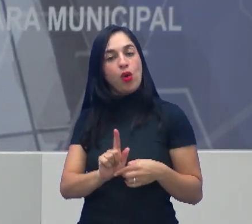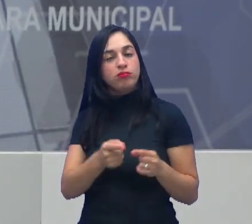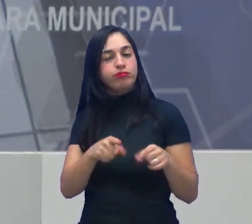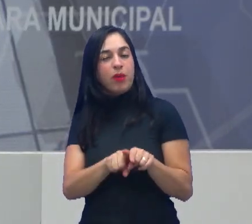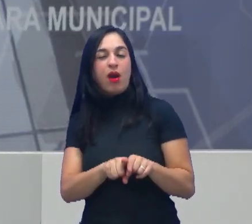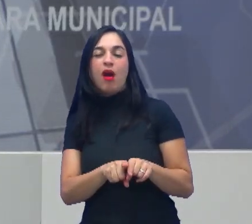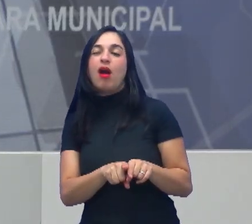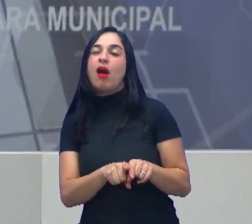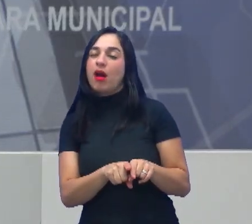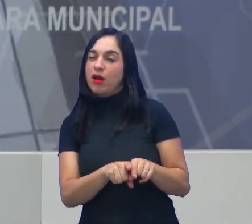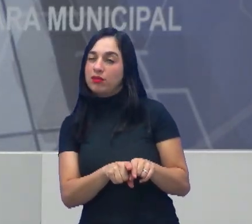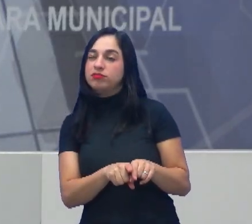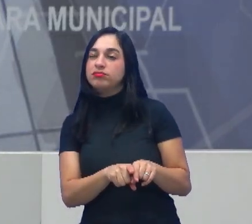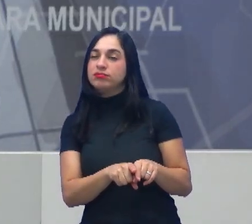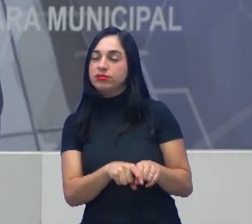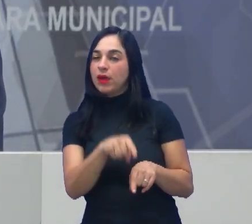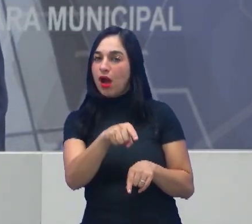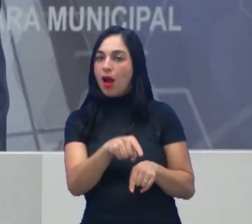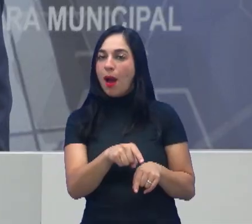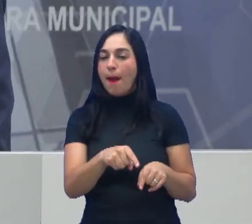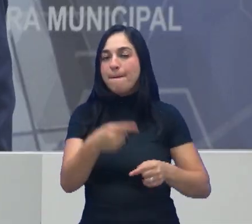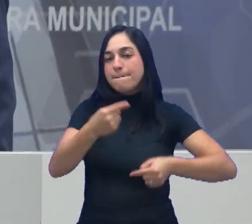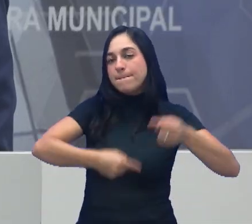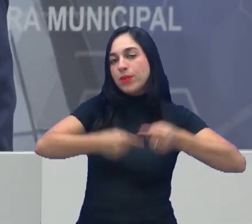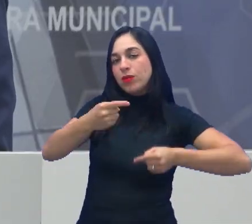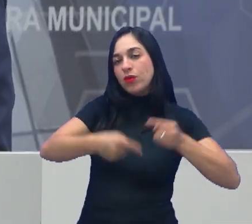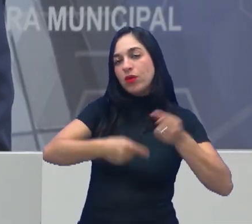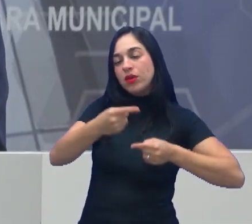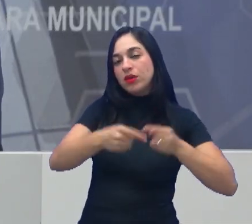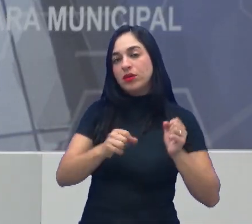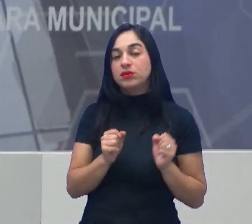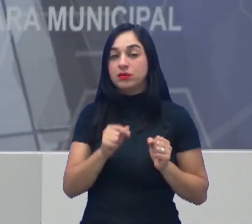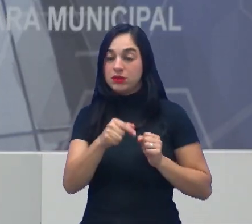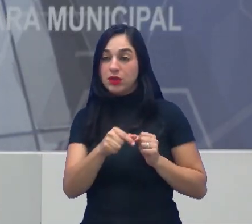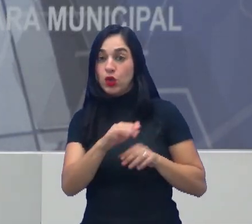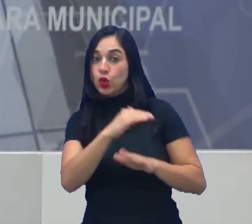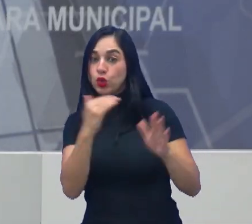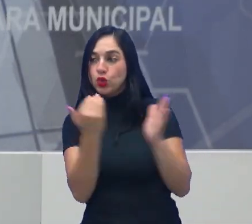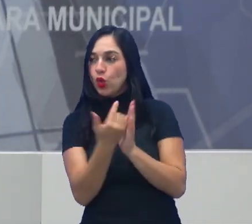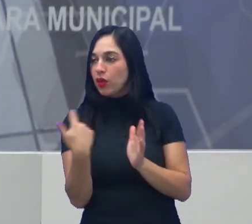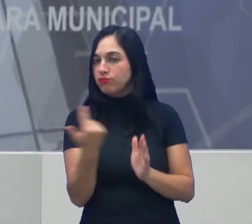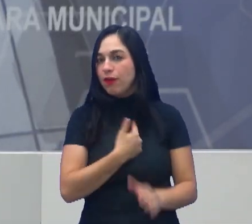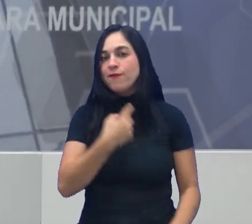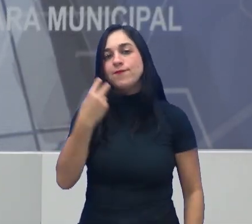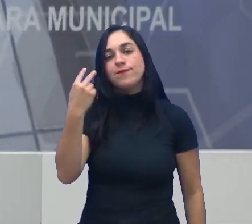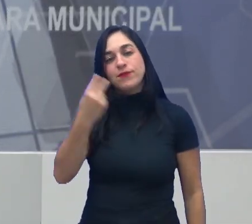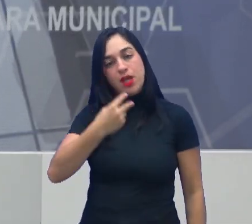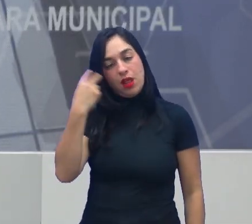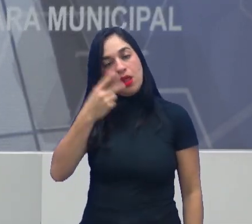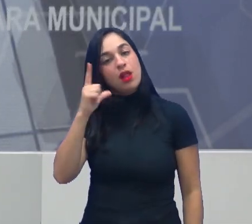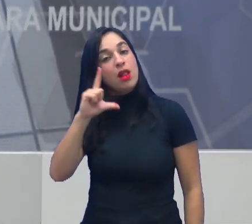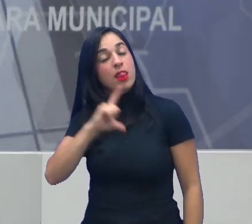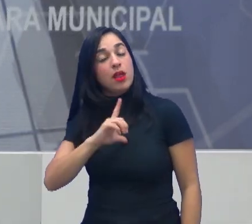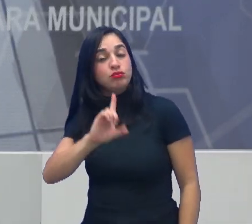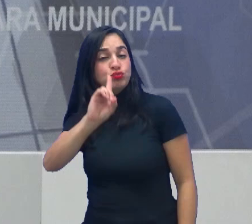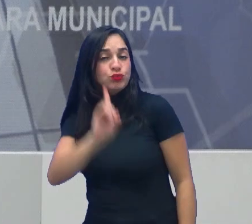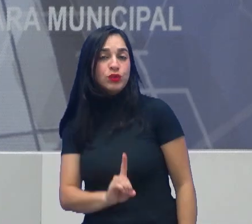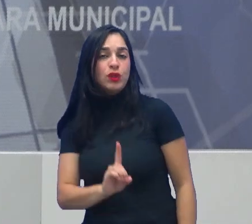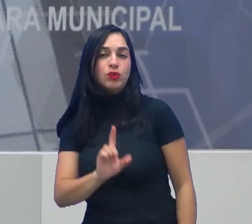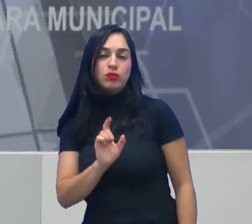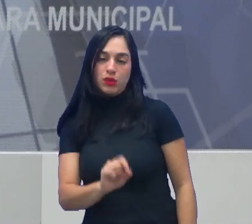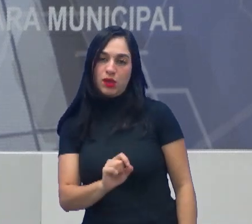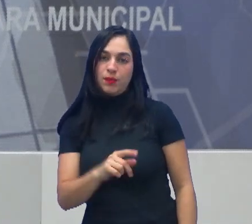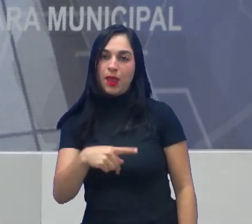política. E todo vereador aqui é político e tem todo o direito de fazer